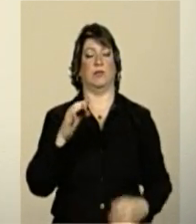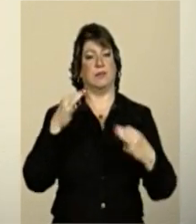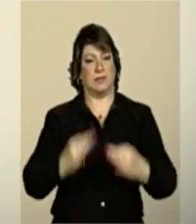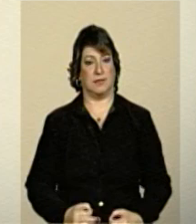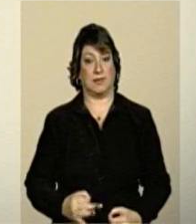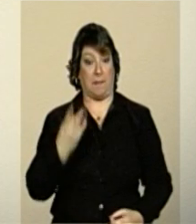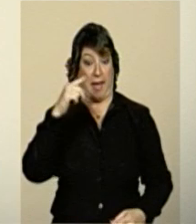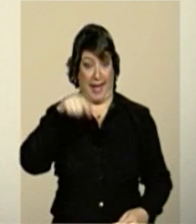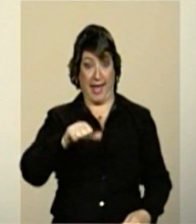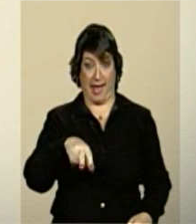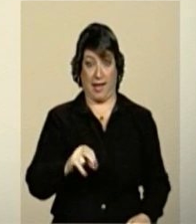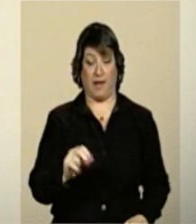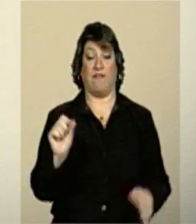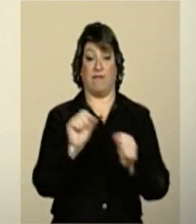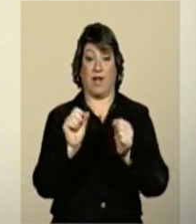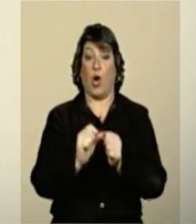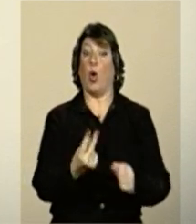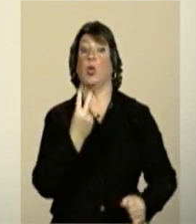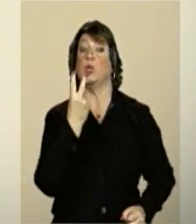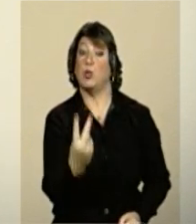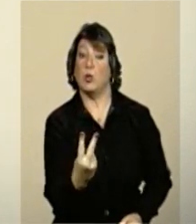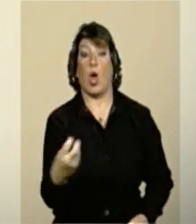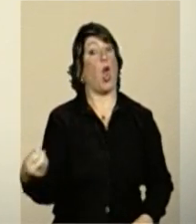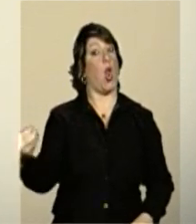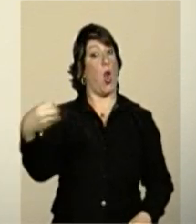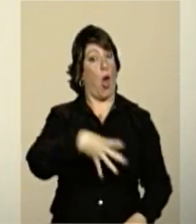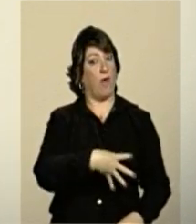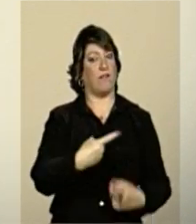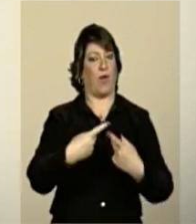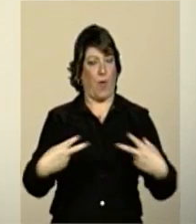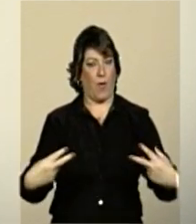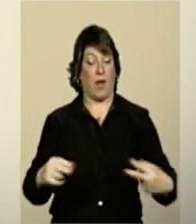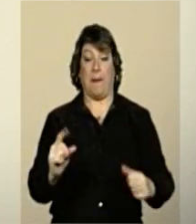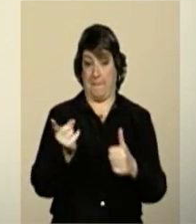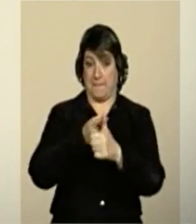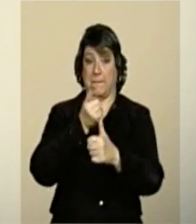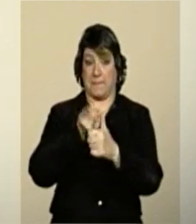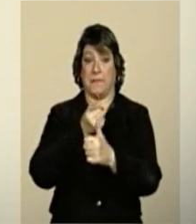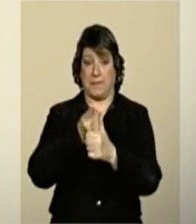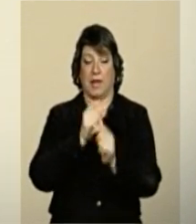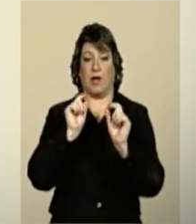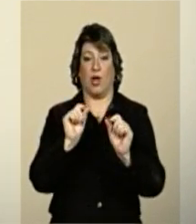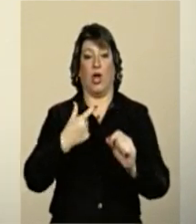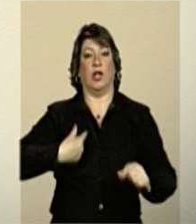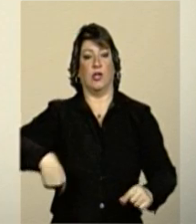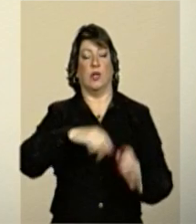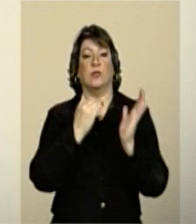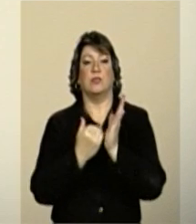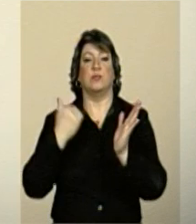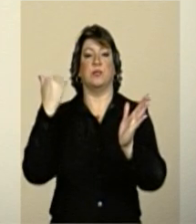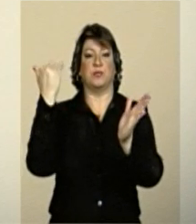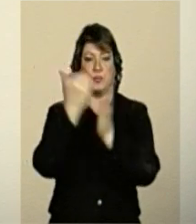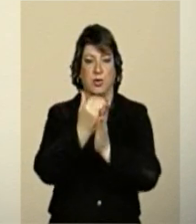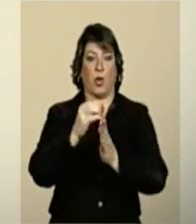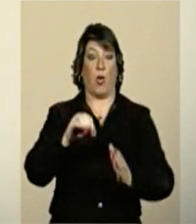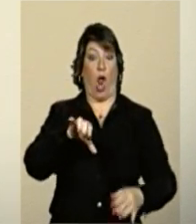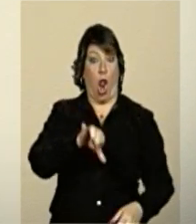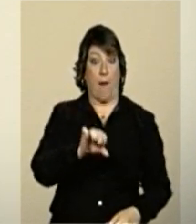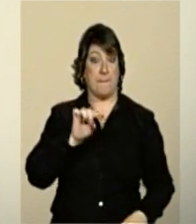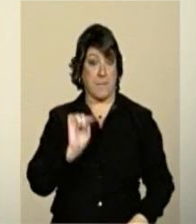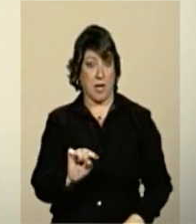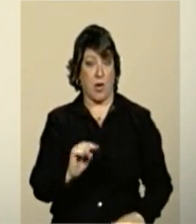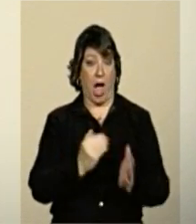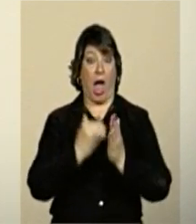ano, criamos 2 novidades. A primeira novidade é que nós aumentamos de 9